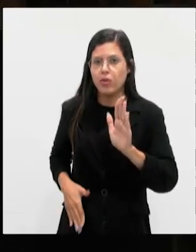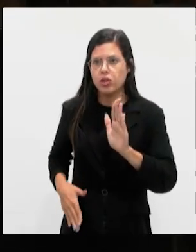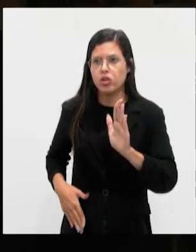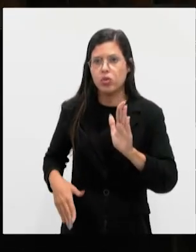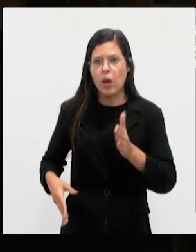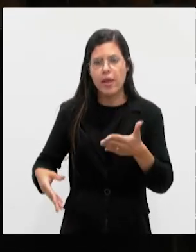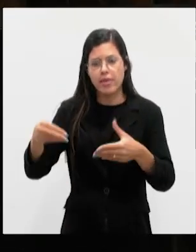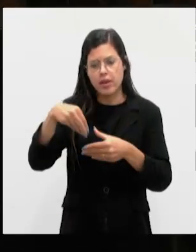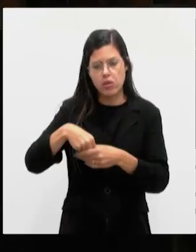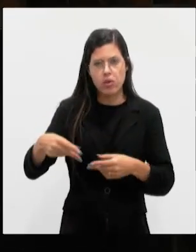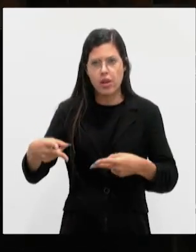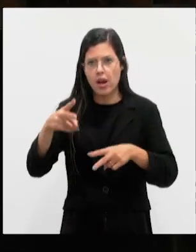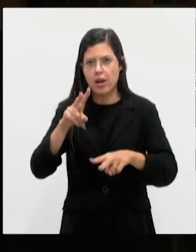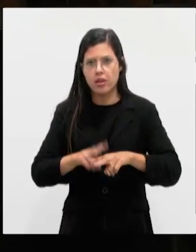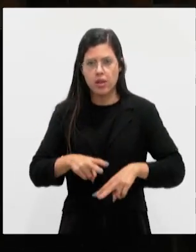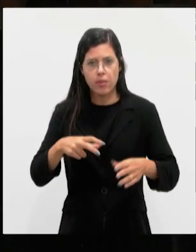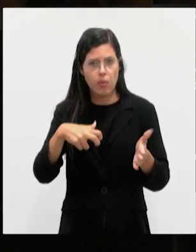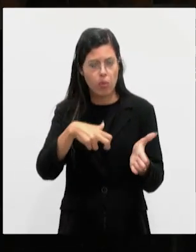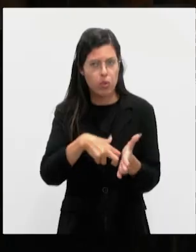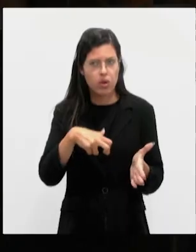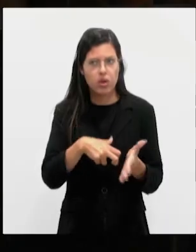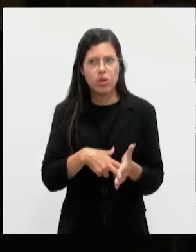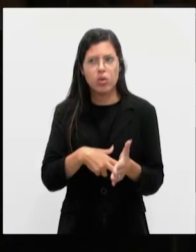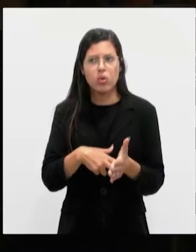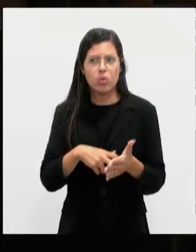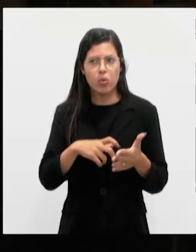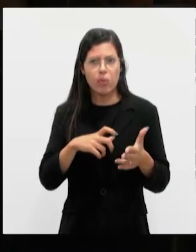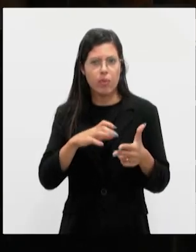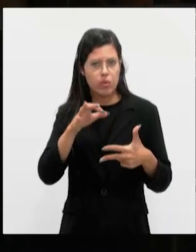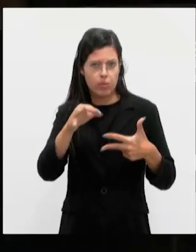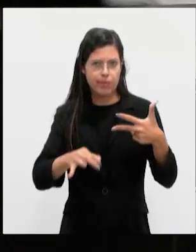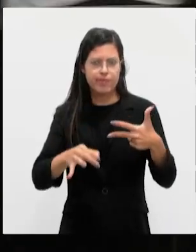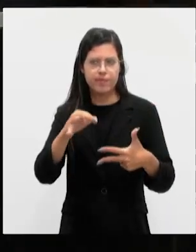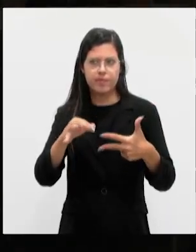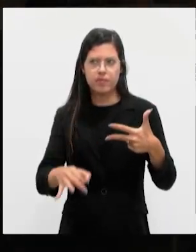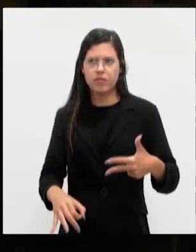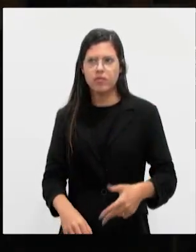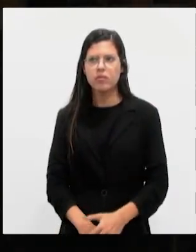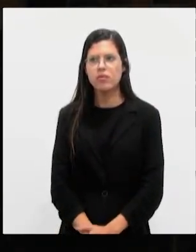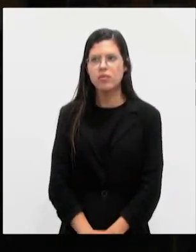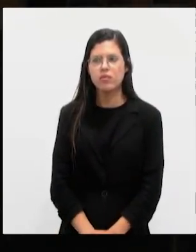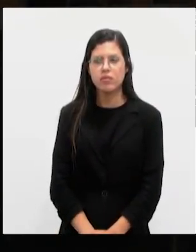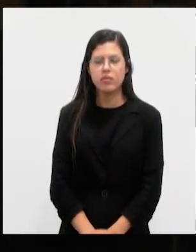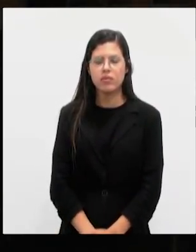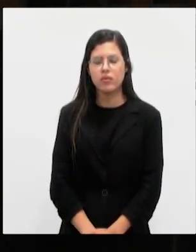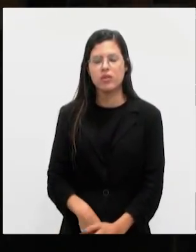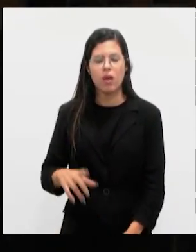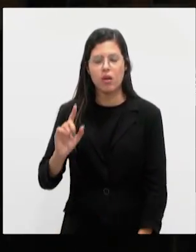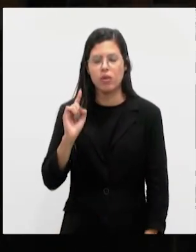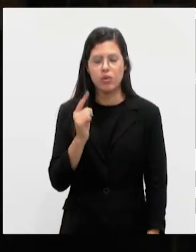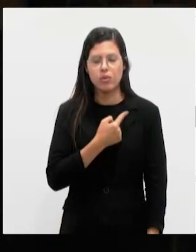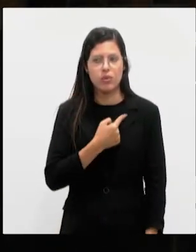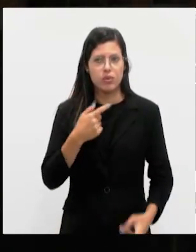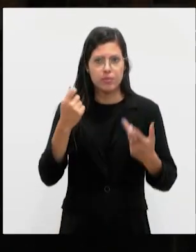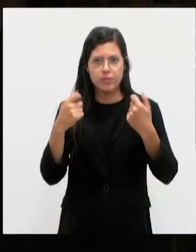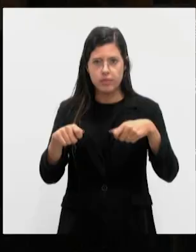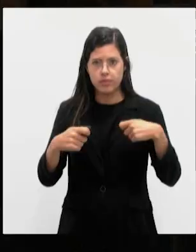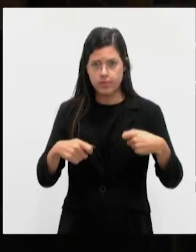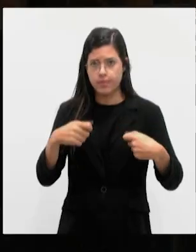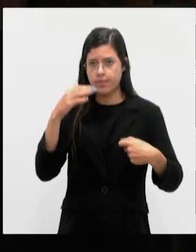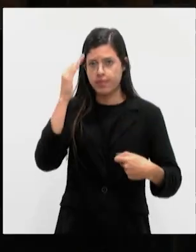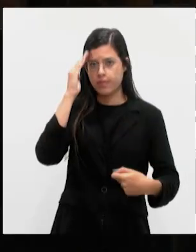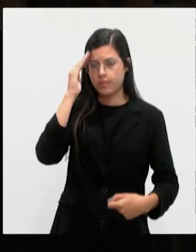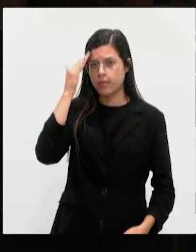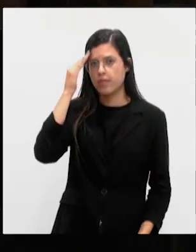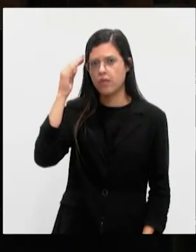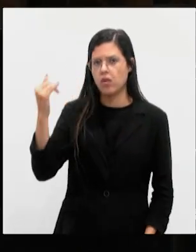cadeia, devidamente punido pelo Poder Judiciário. A gente precisa entender